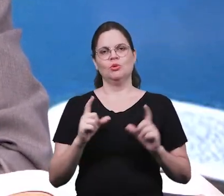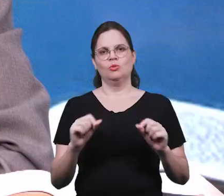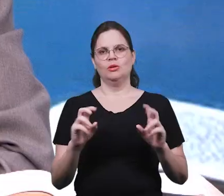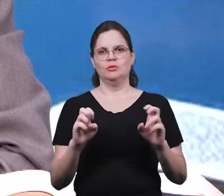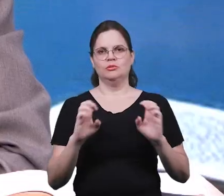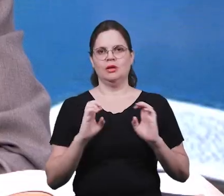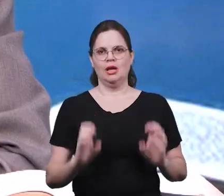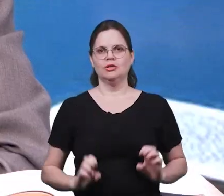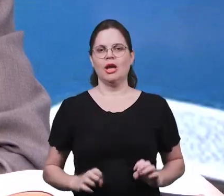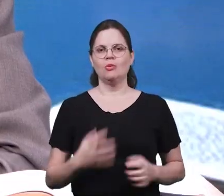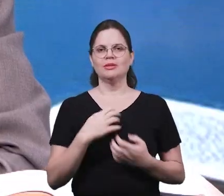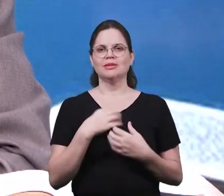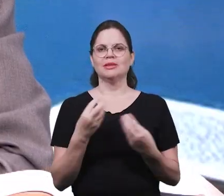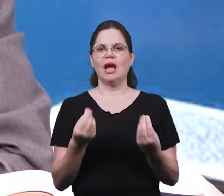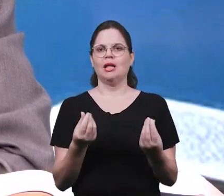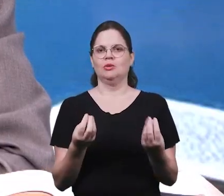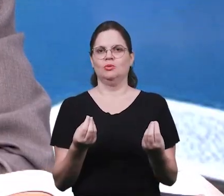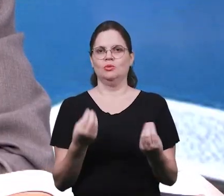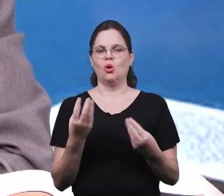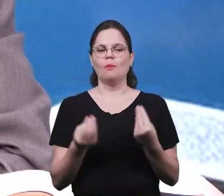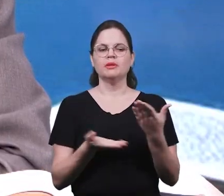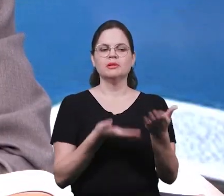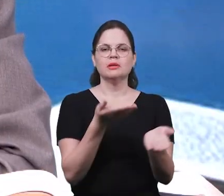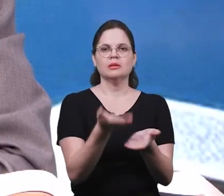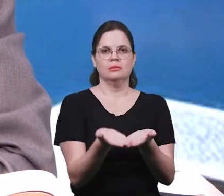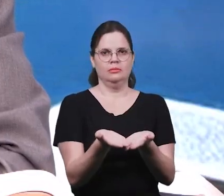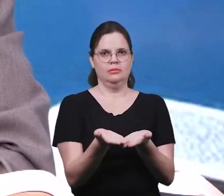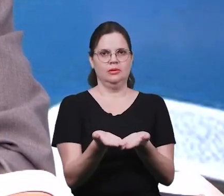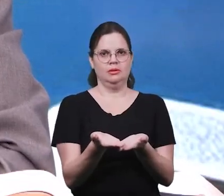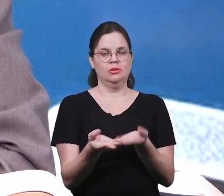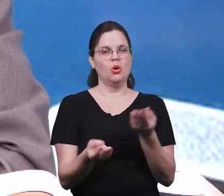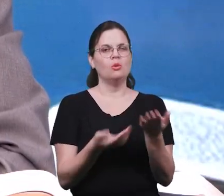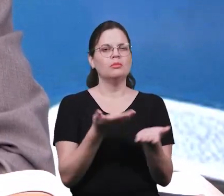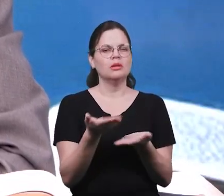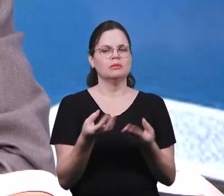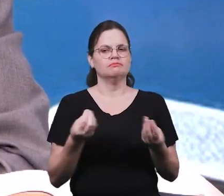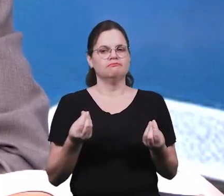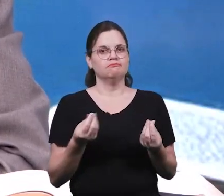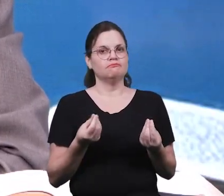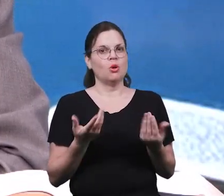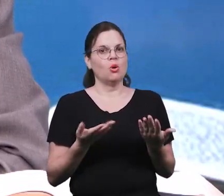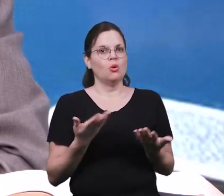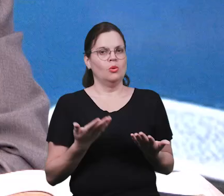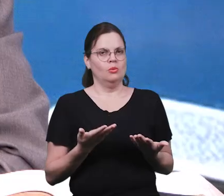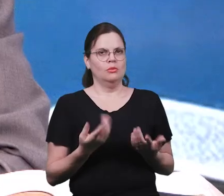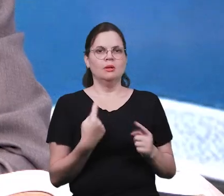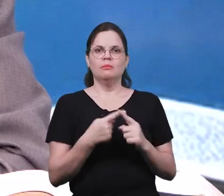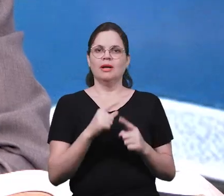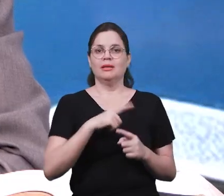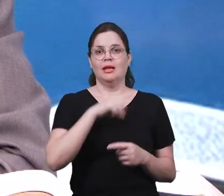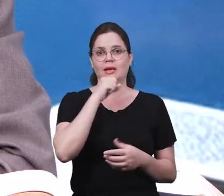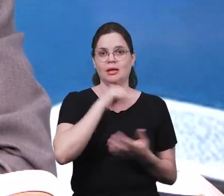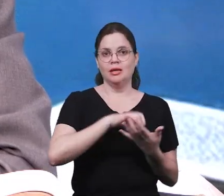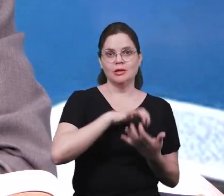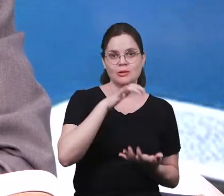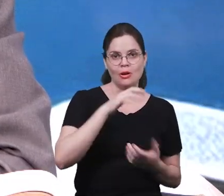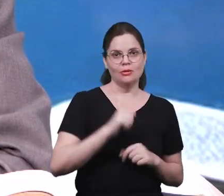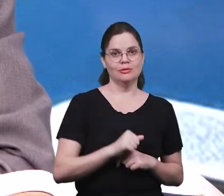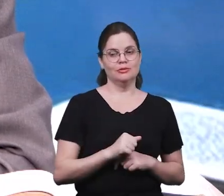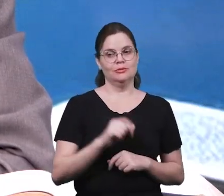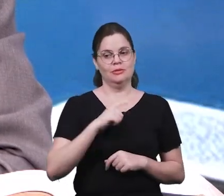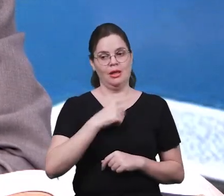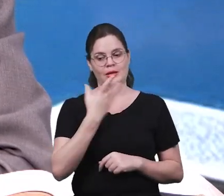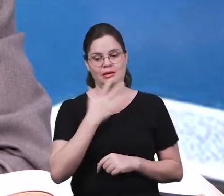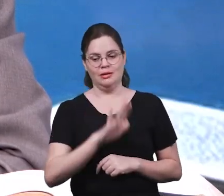do tato dele, ou seja, a maneira de tratar, a maneira de lidar com a igreja. Porque a igreja tem idosos, a igreja tem